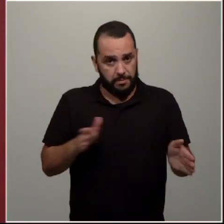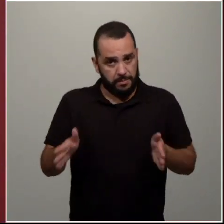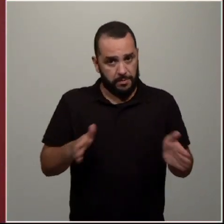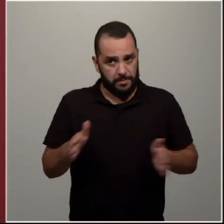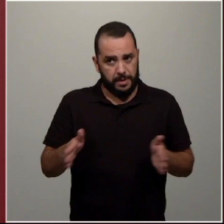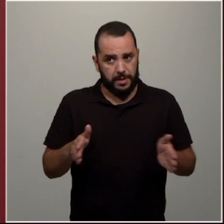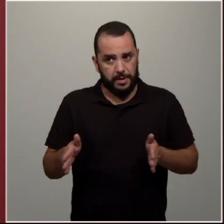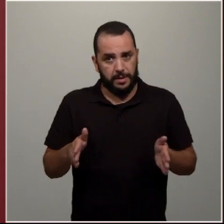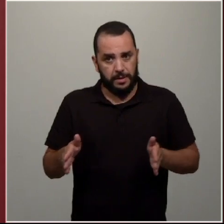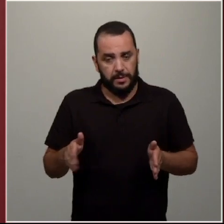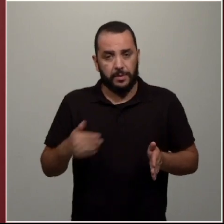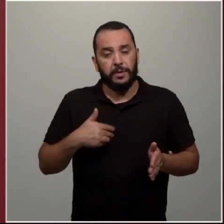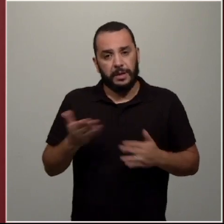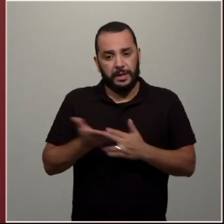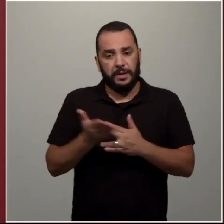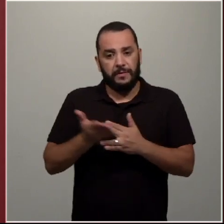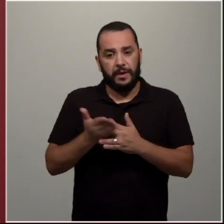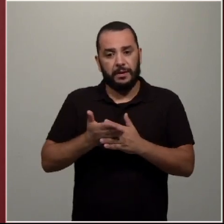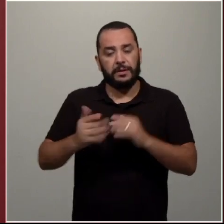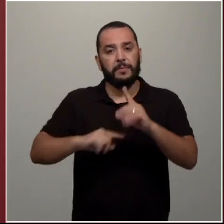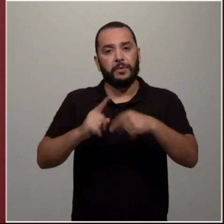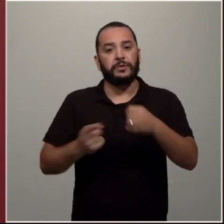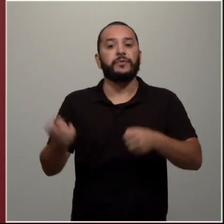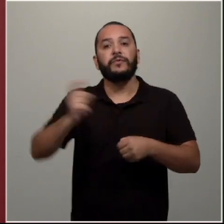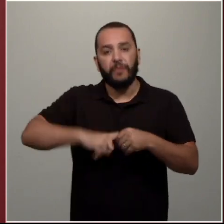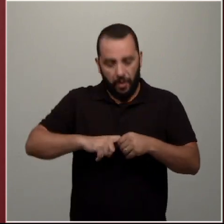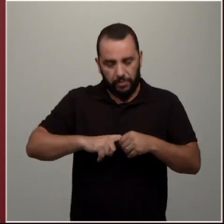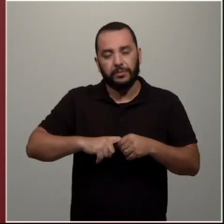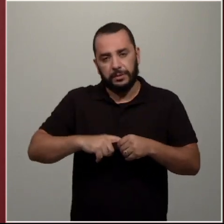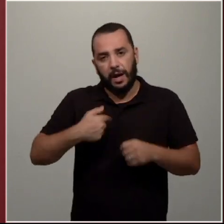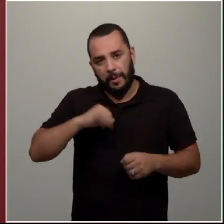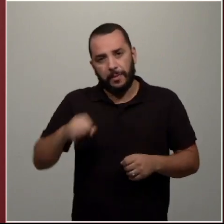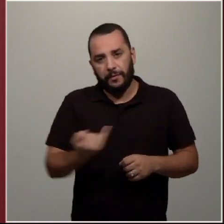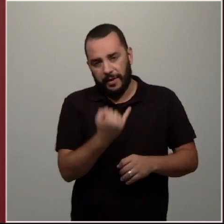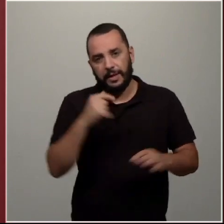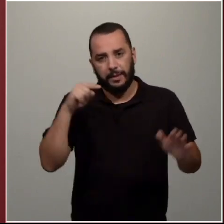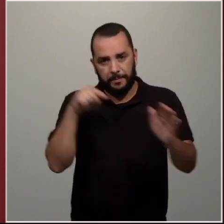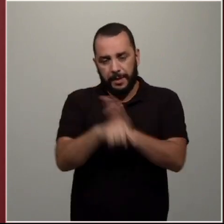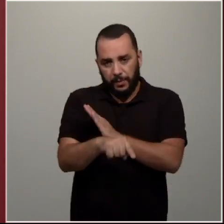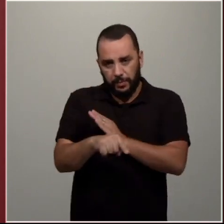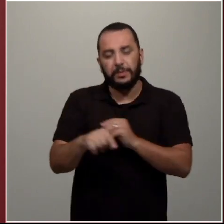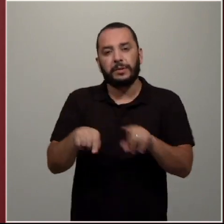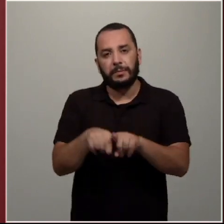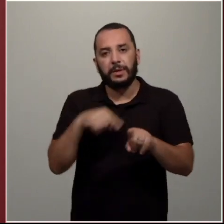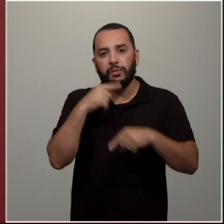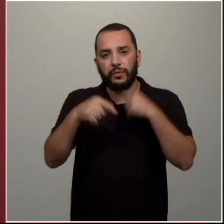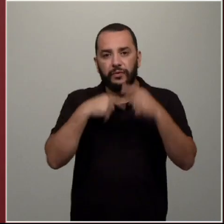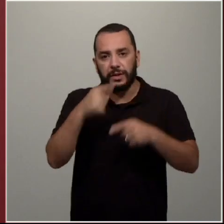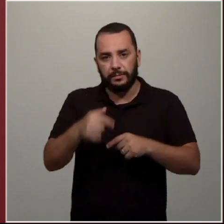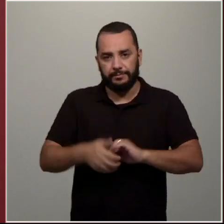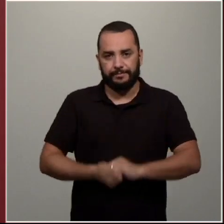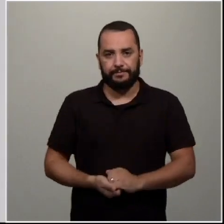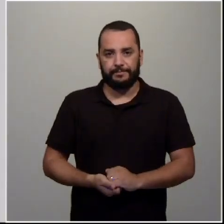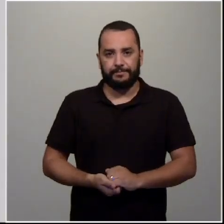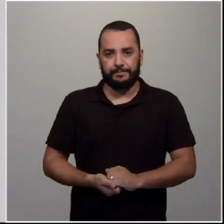fazer aqui o intervalo ea gente volta daqui a pouco aproveitam para fazer as questões da e tirar as dúvidas